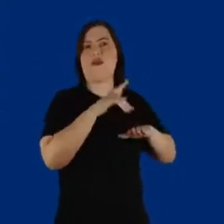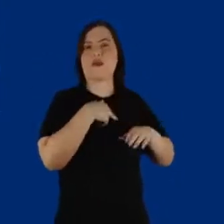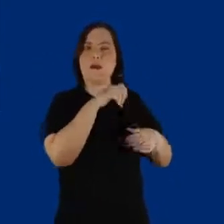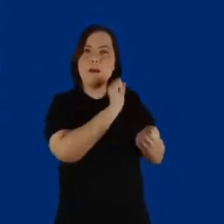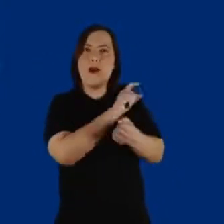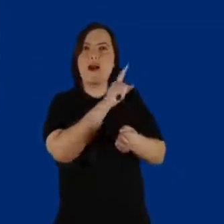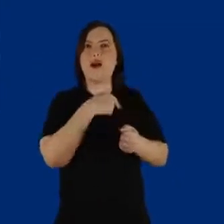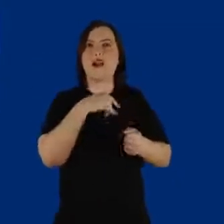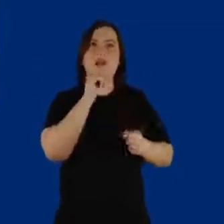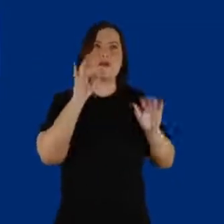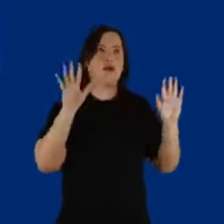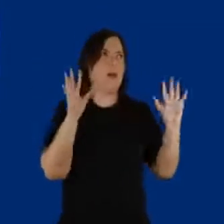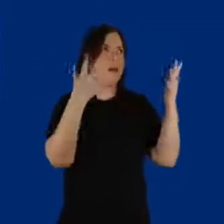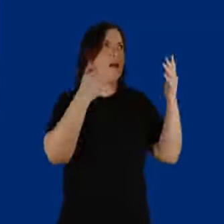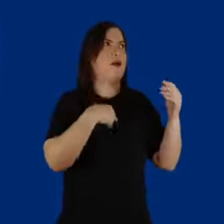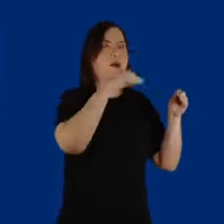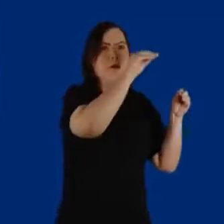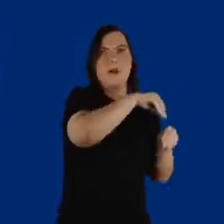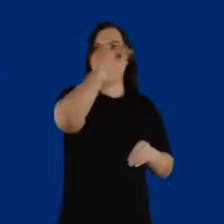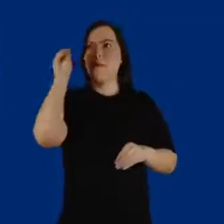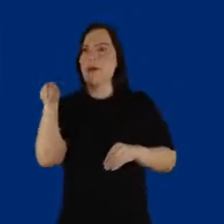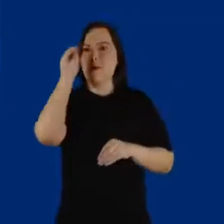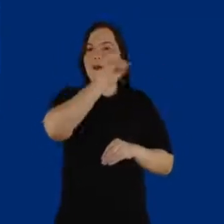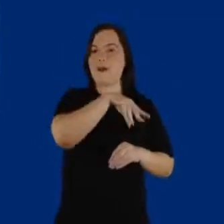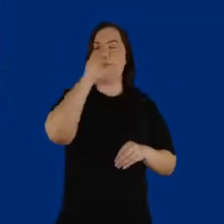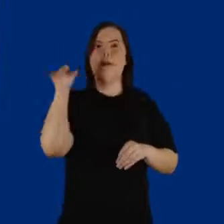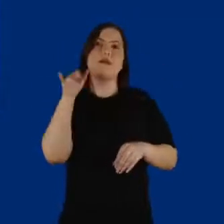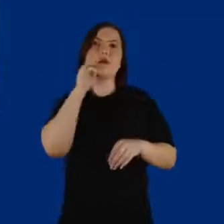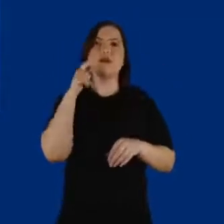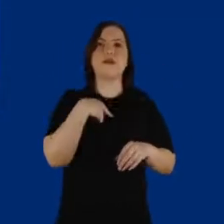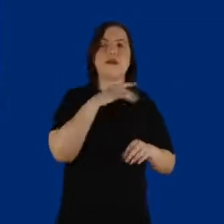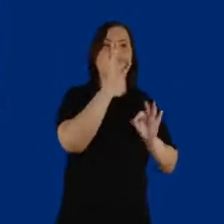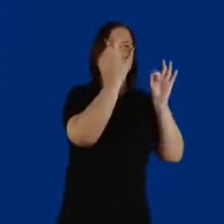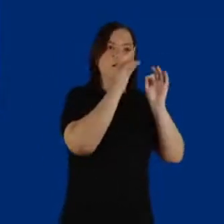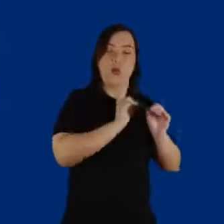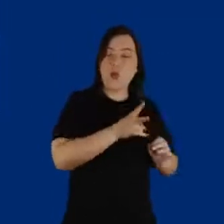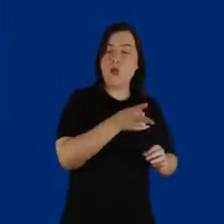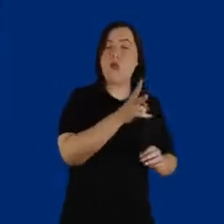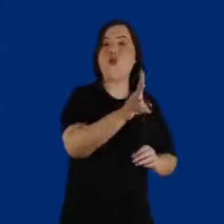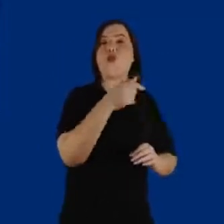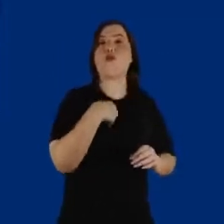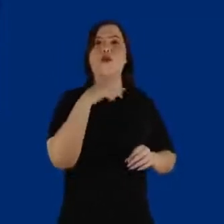os eventismos, né, ficar pulando de galho em galho e fazer programas contínuos,